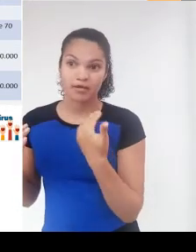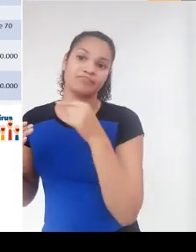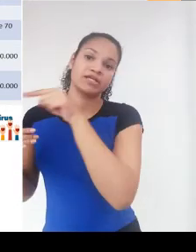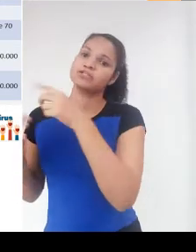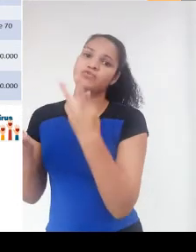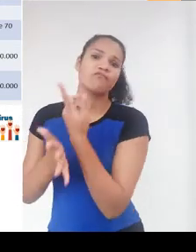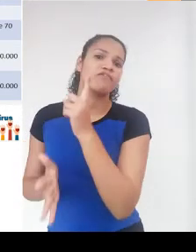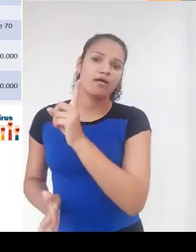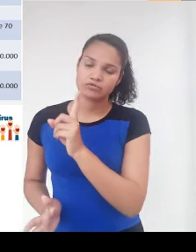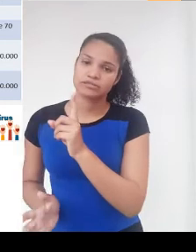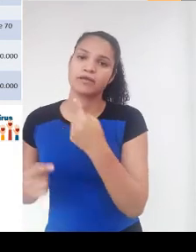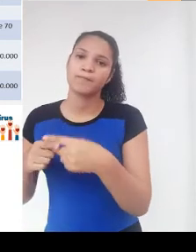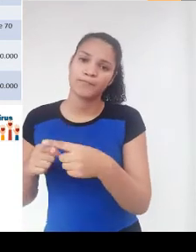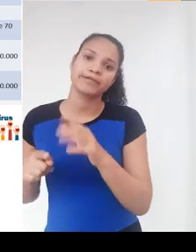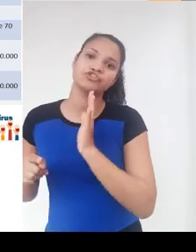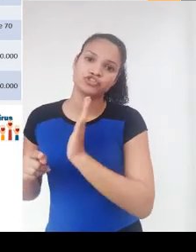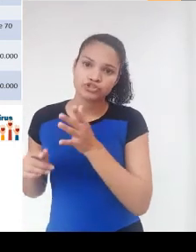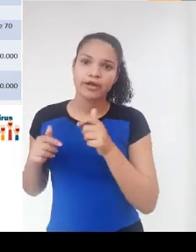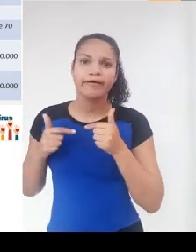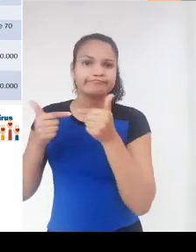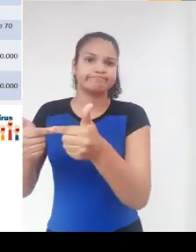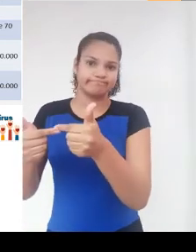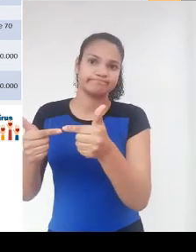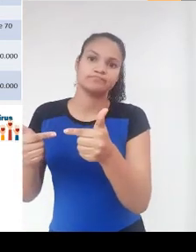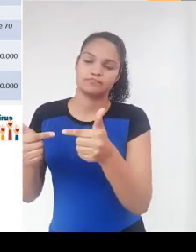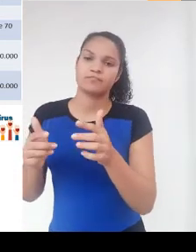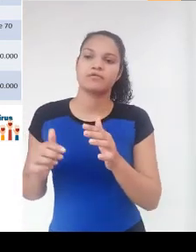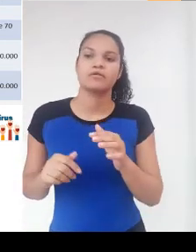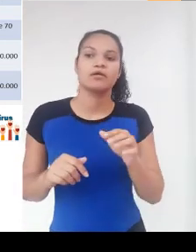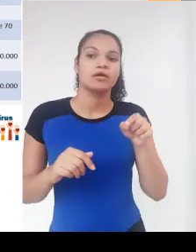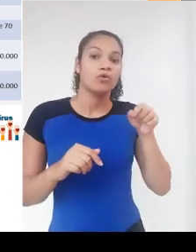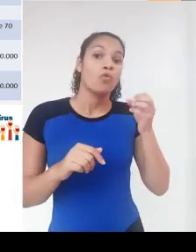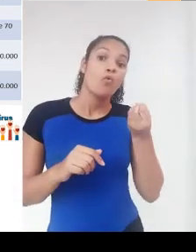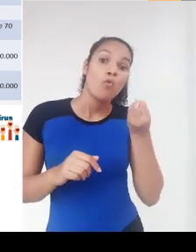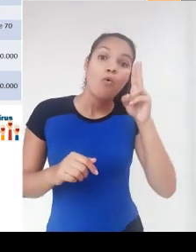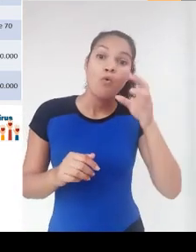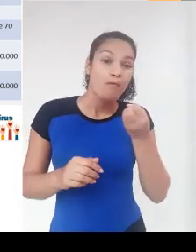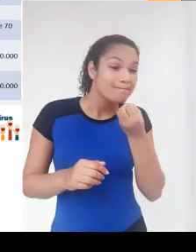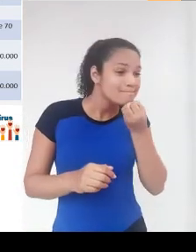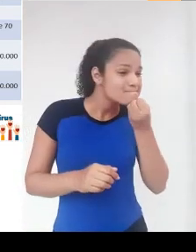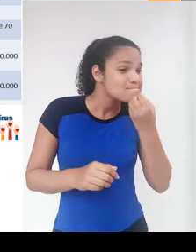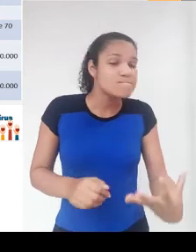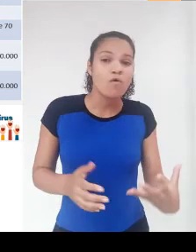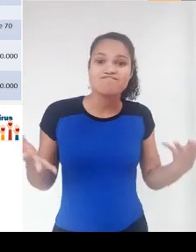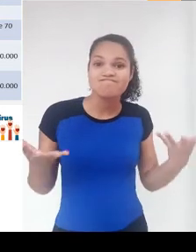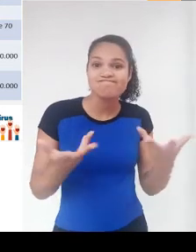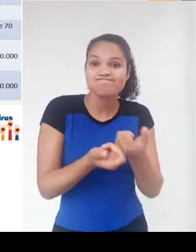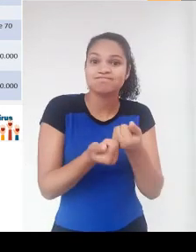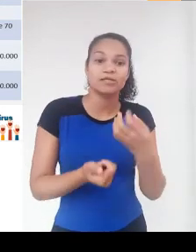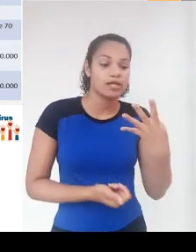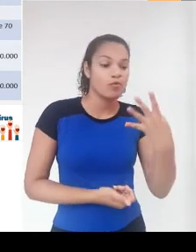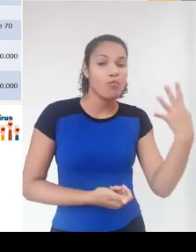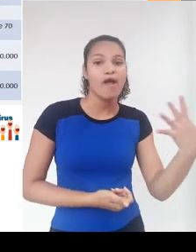vai acontecer, porque não estamos cruzando os braços. Ou um cenário mais otimista, em que